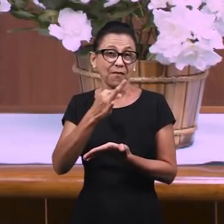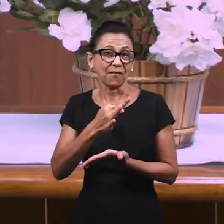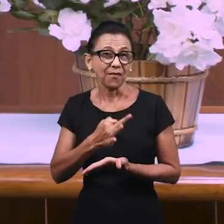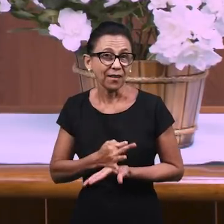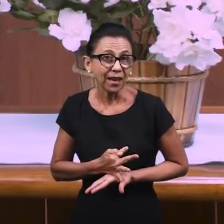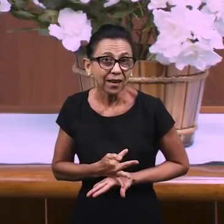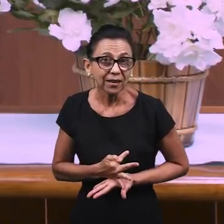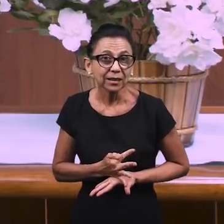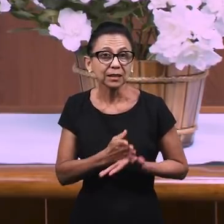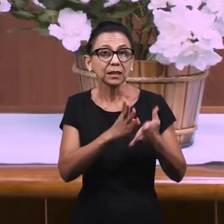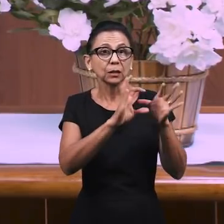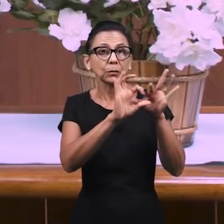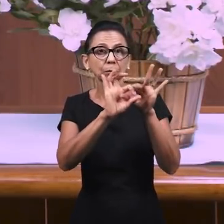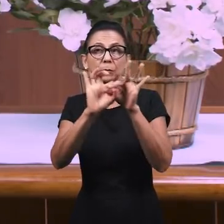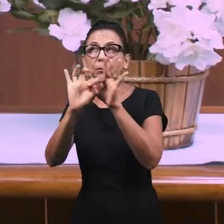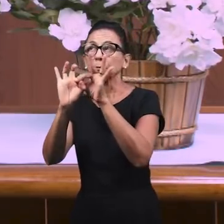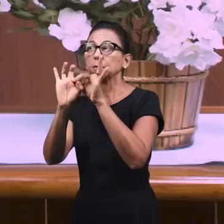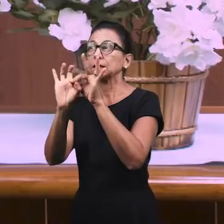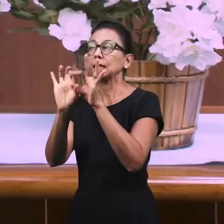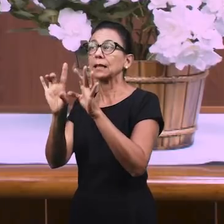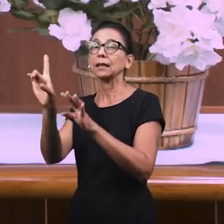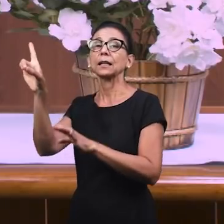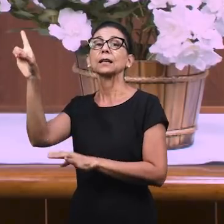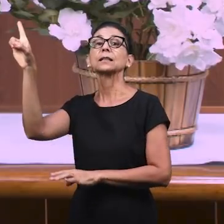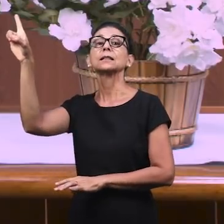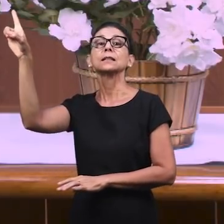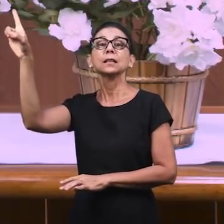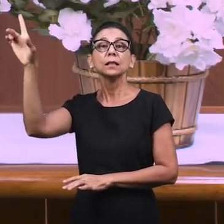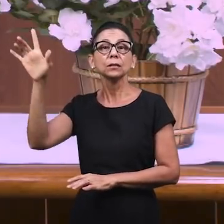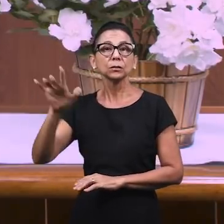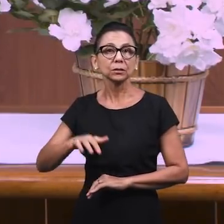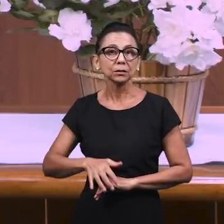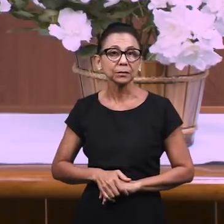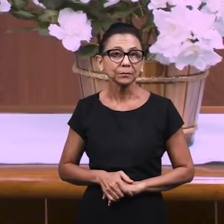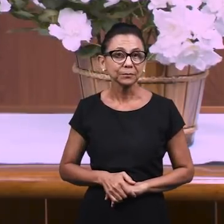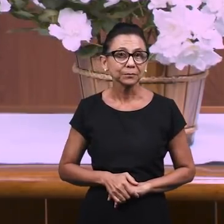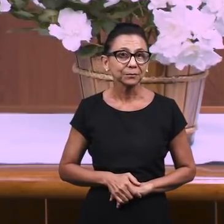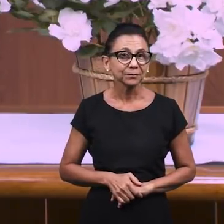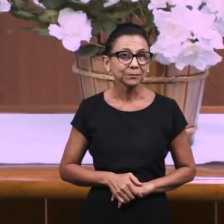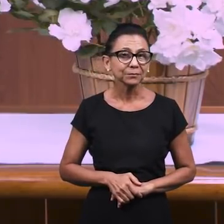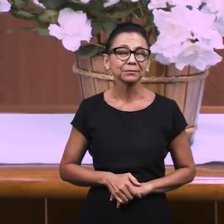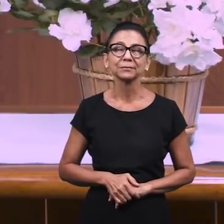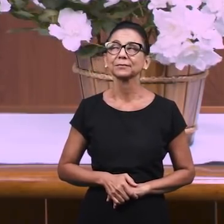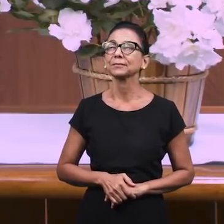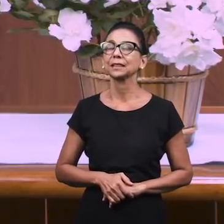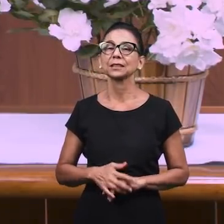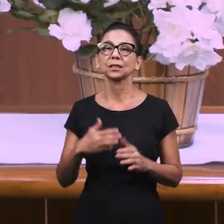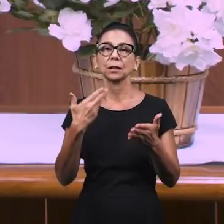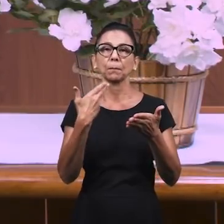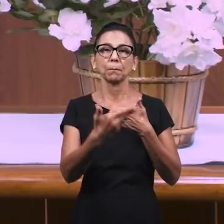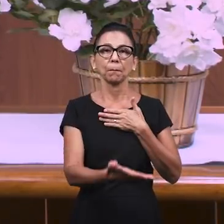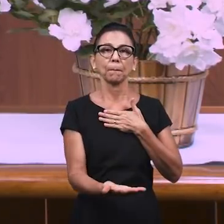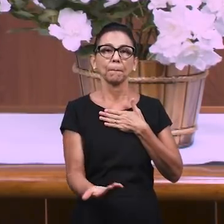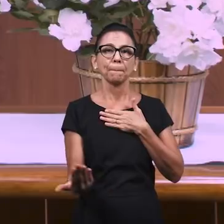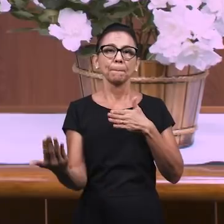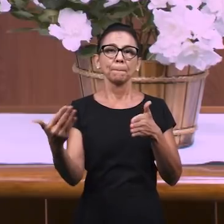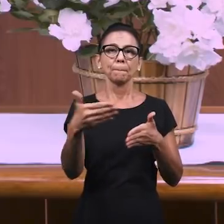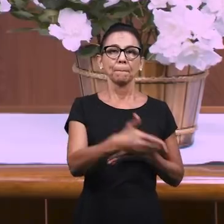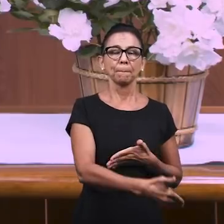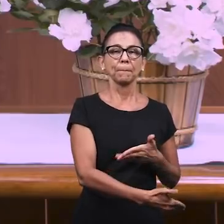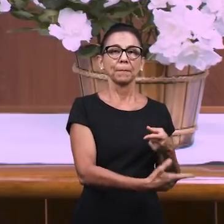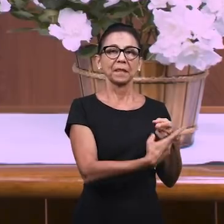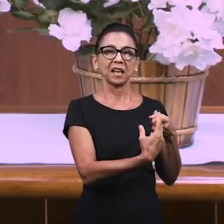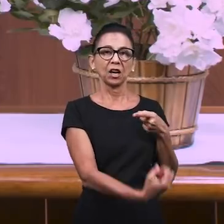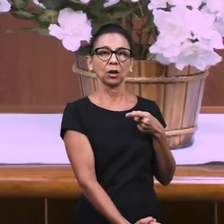fé que vem, esse elo que liga, esse elo de ligação entre Deus e o homem, ele teria